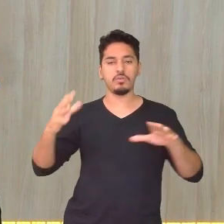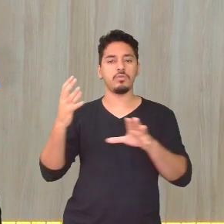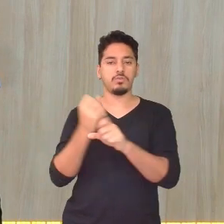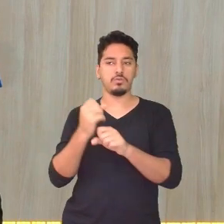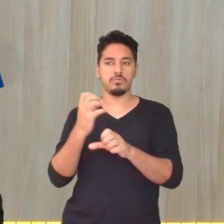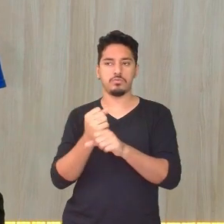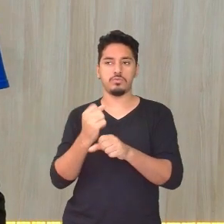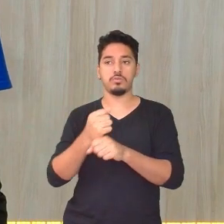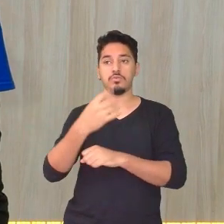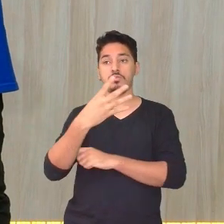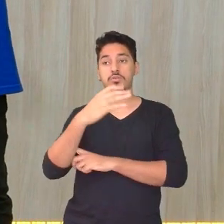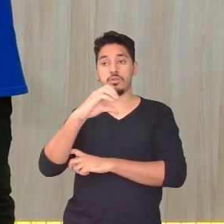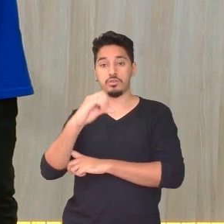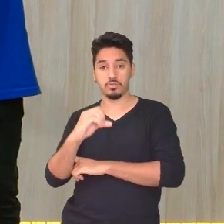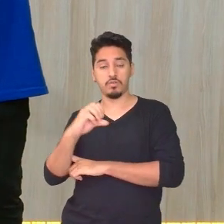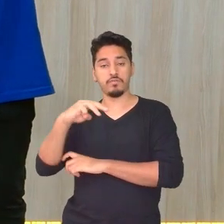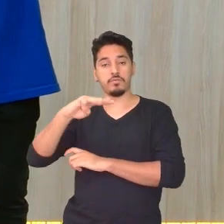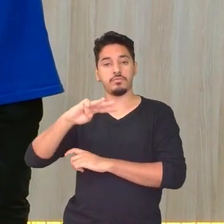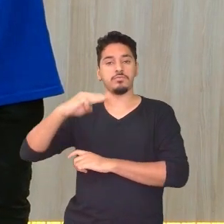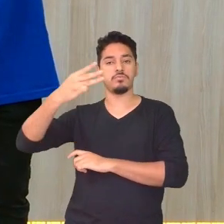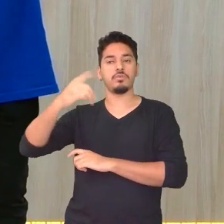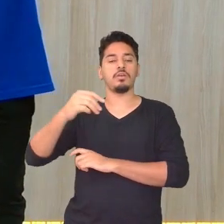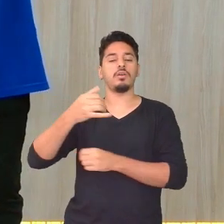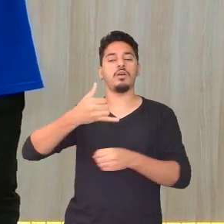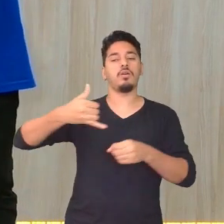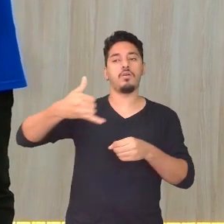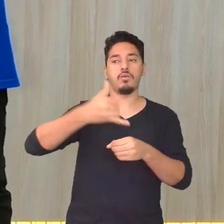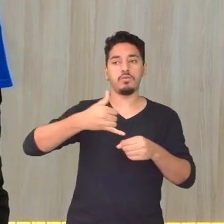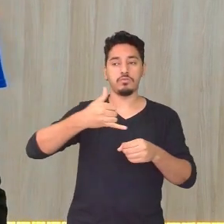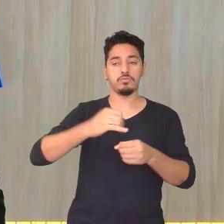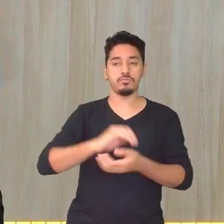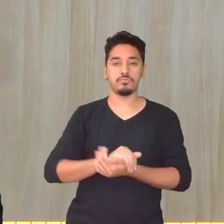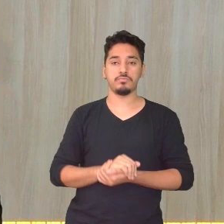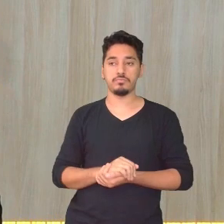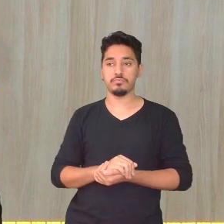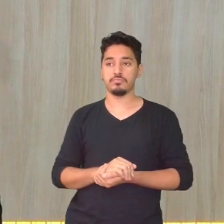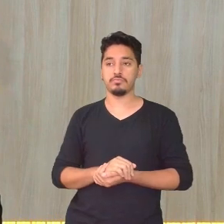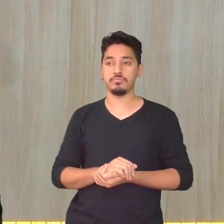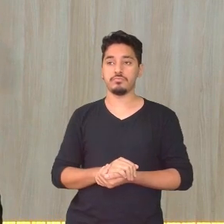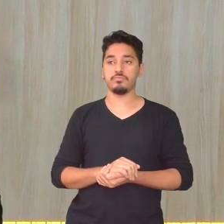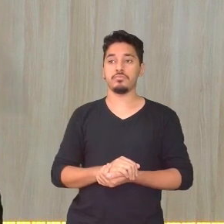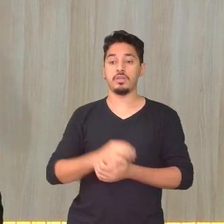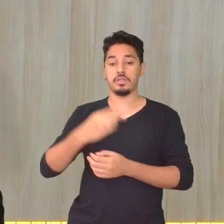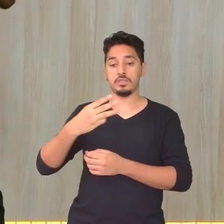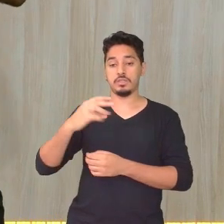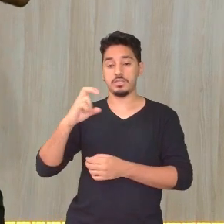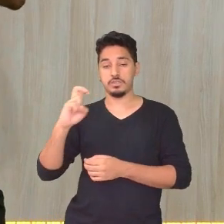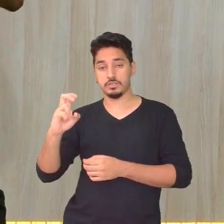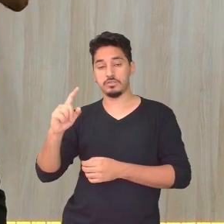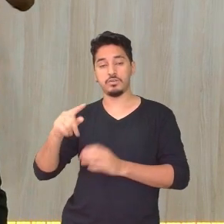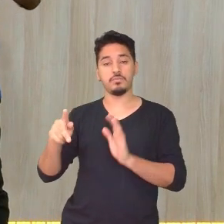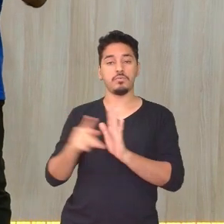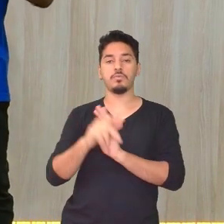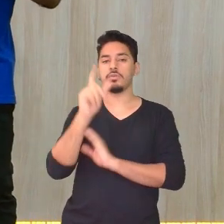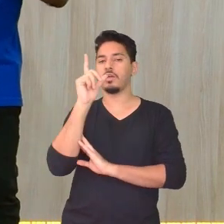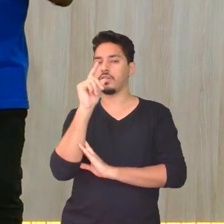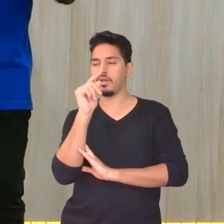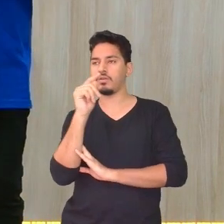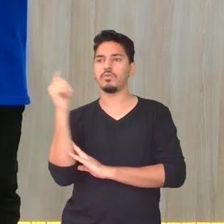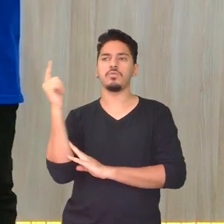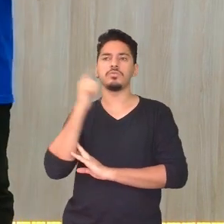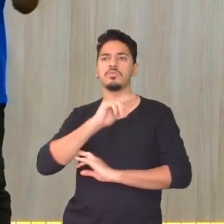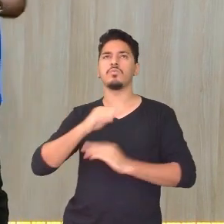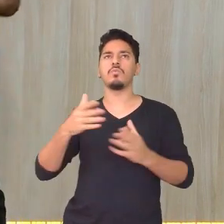que 49 metros cúbicos equivale a óleo e 35 metros cúbicos equivale a água. Aí eu poderia descobrir quem